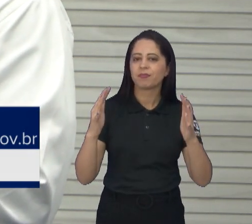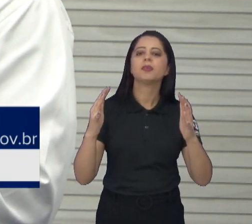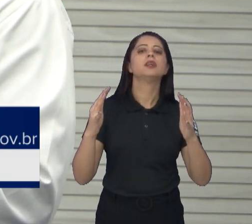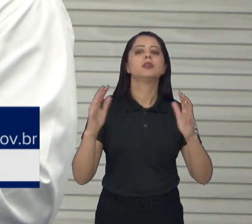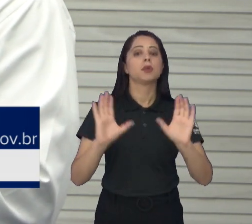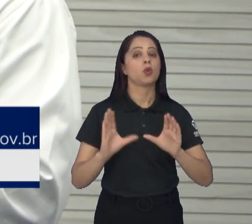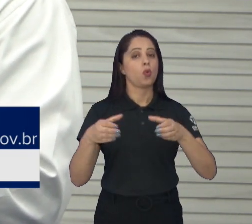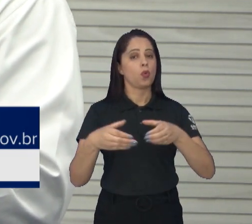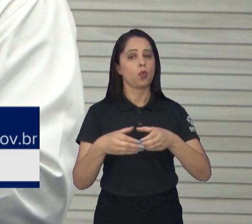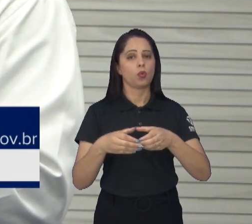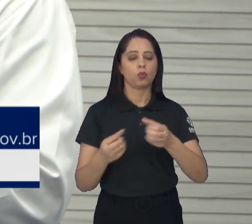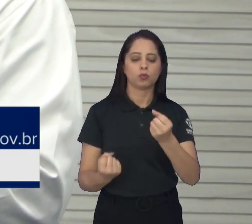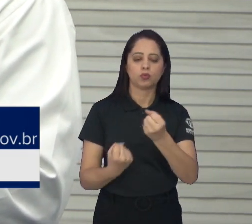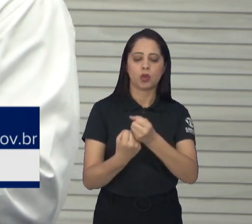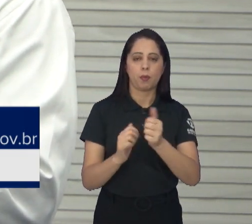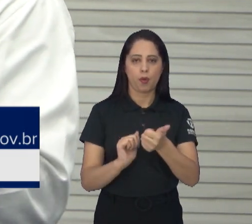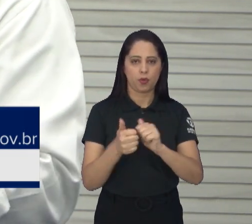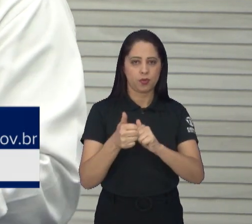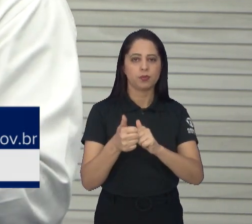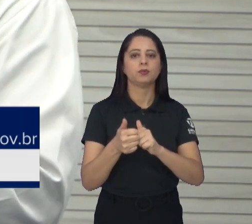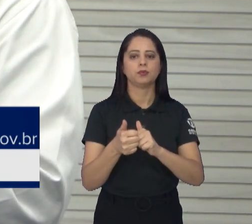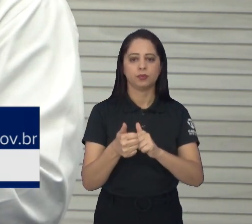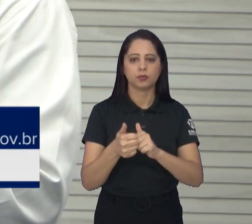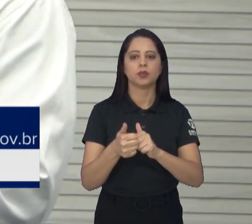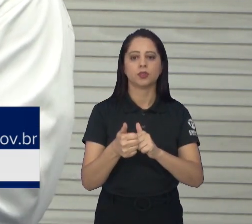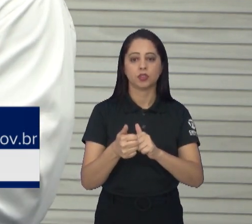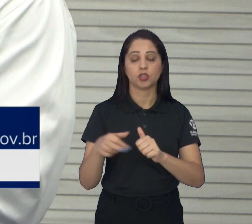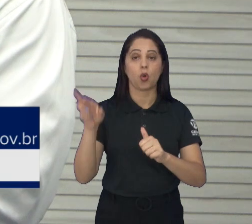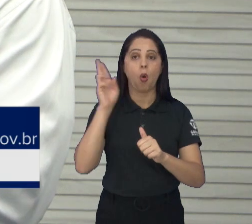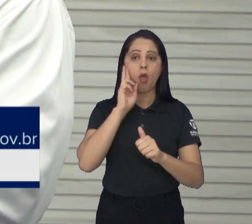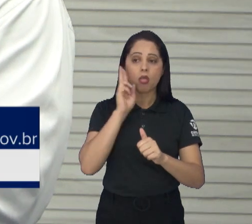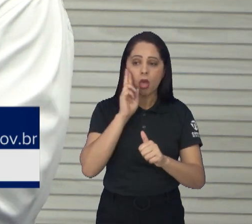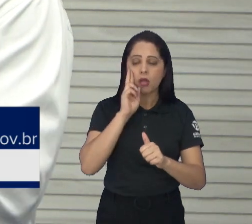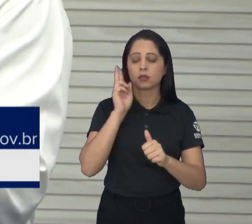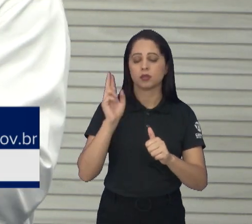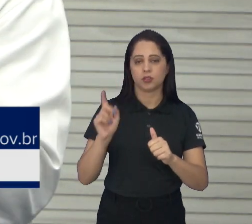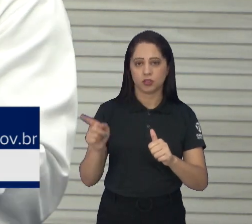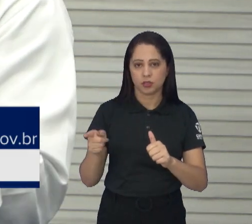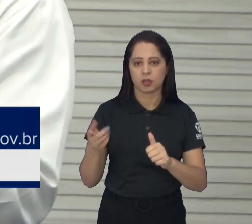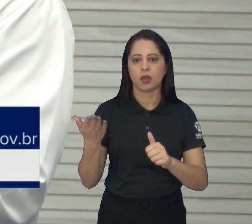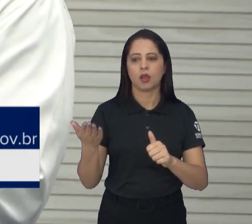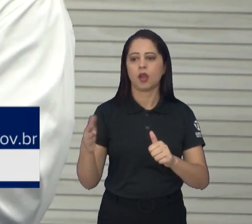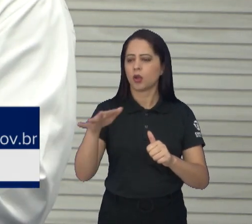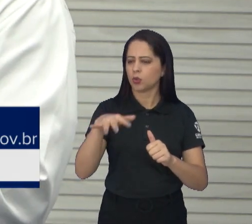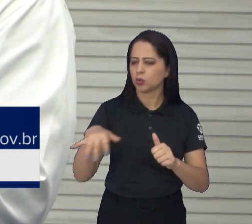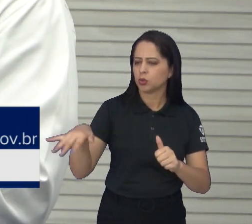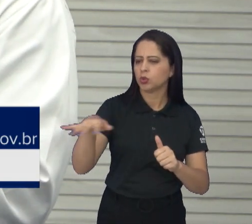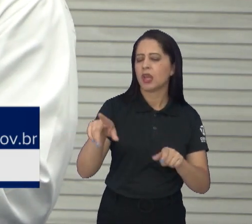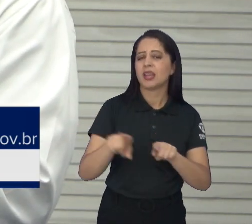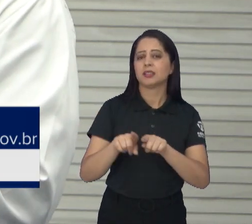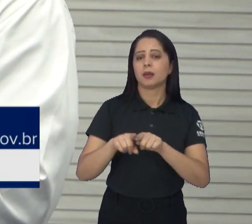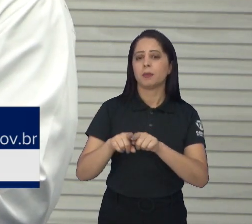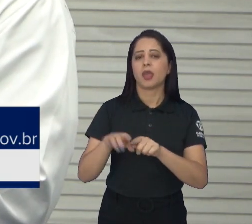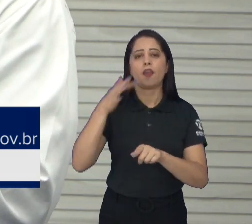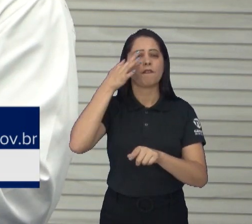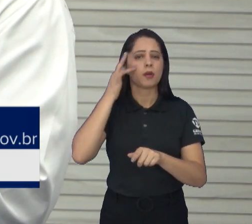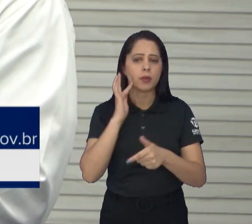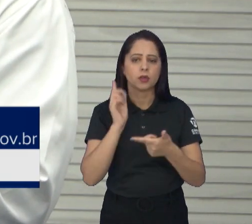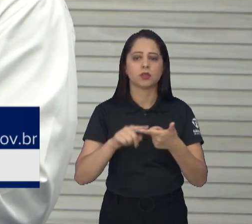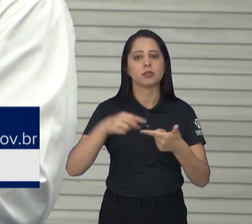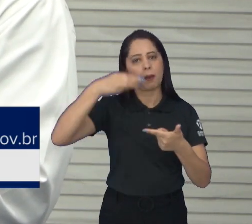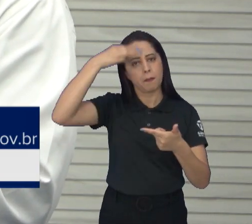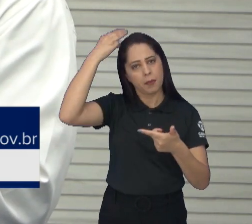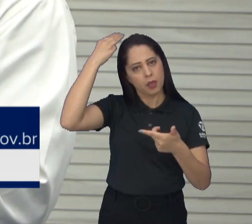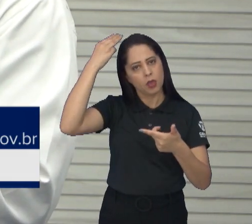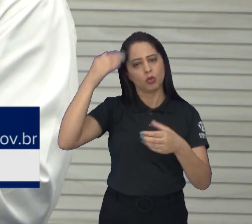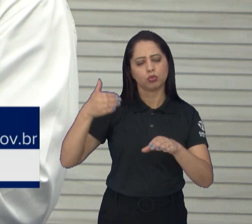frente parlamentar de apoio ao esporte, aqui com o Renato Santiago, a todos os pessoal da linha aqui, o Fabião Zagueiro, o Milton